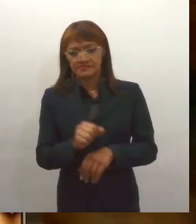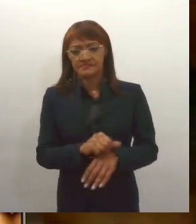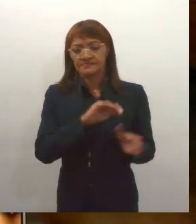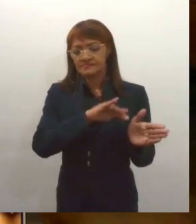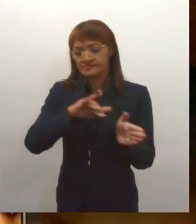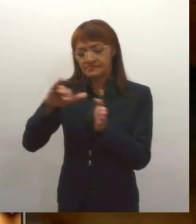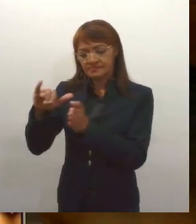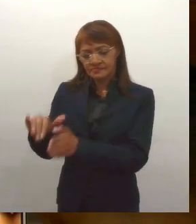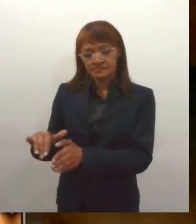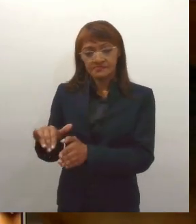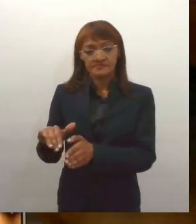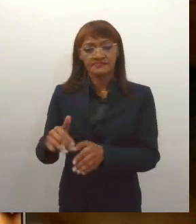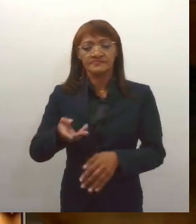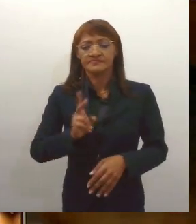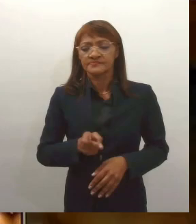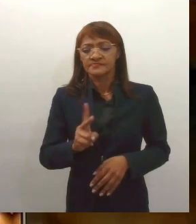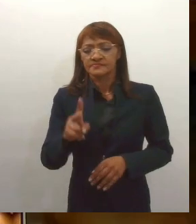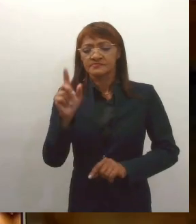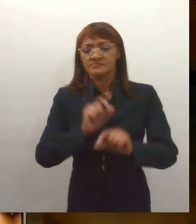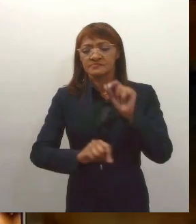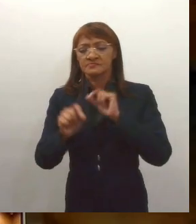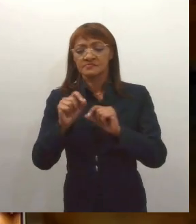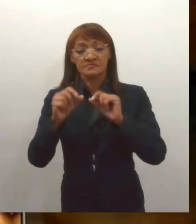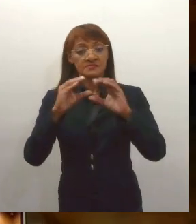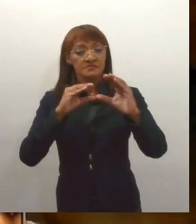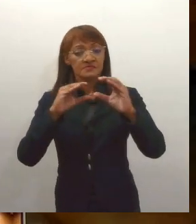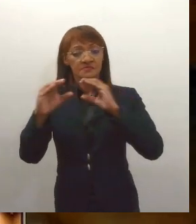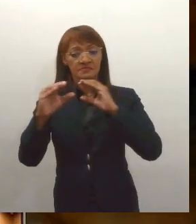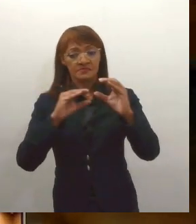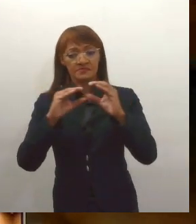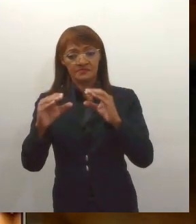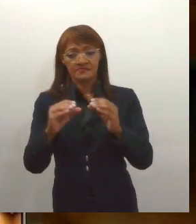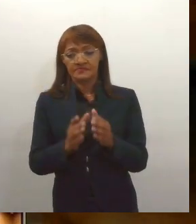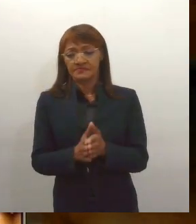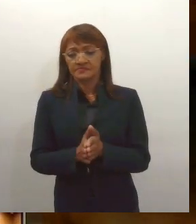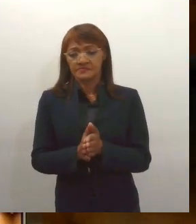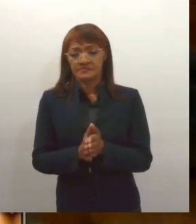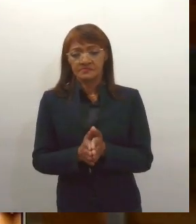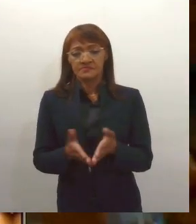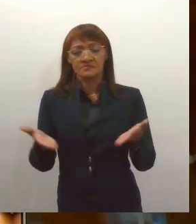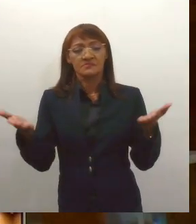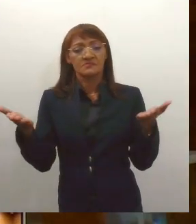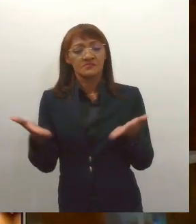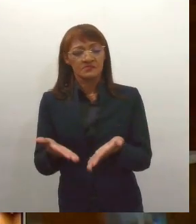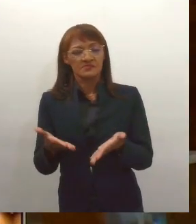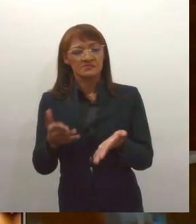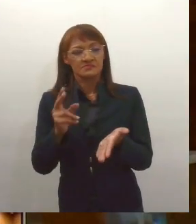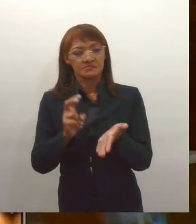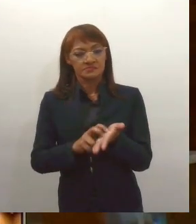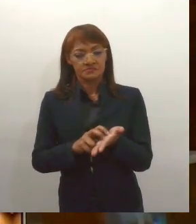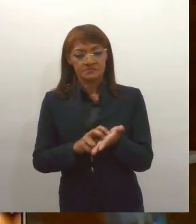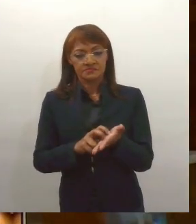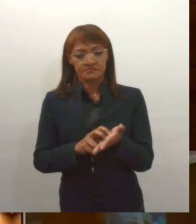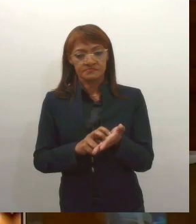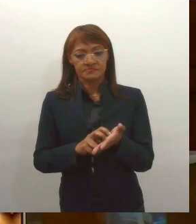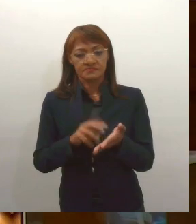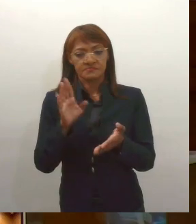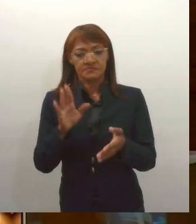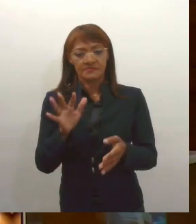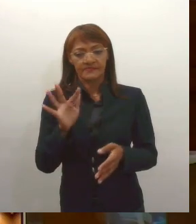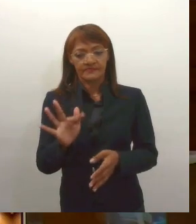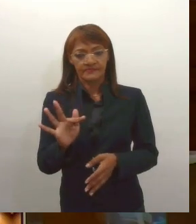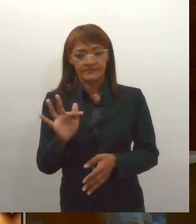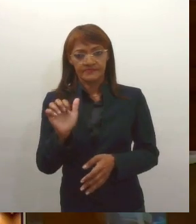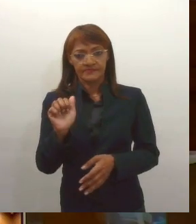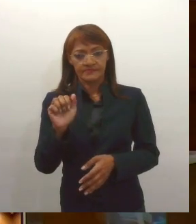comunicação na manhã desta quinta-feira o portal fã F1 noticiou a prisão